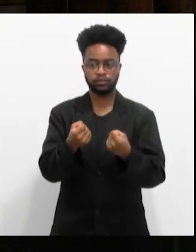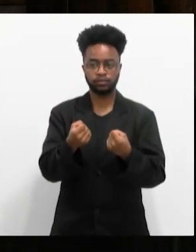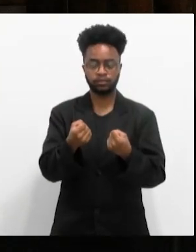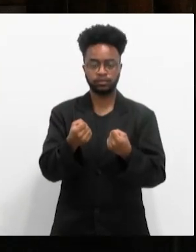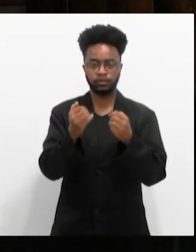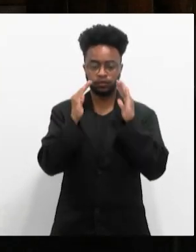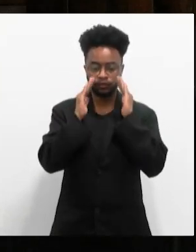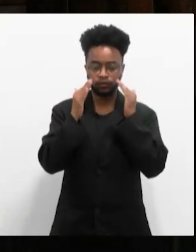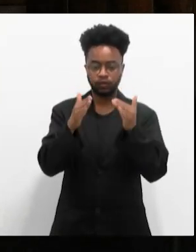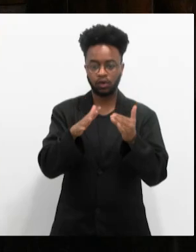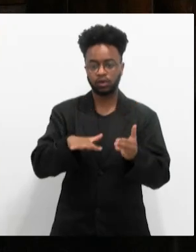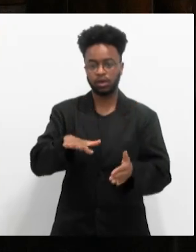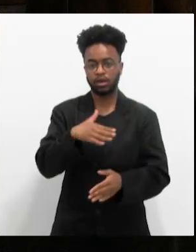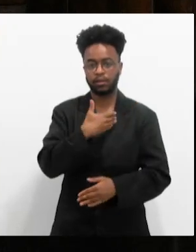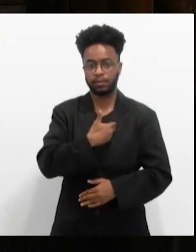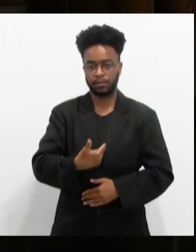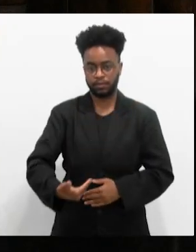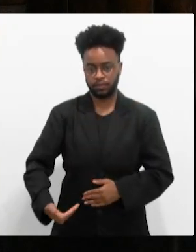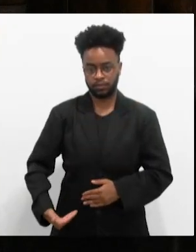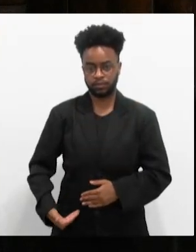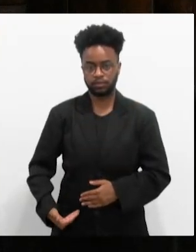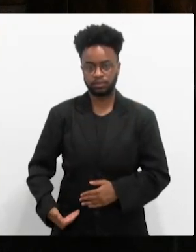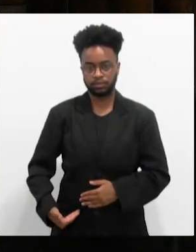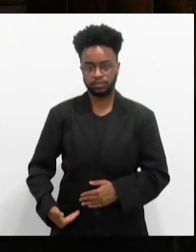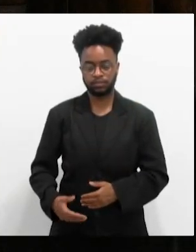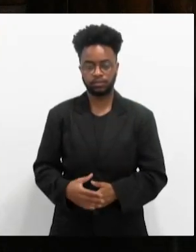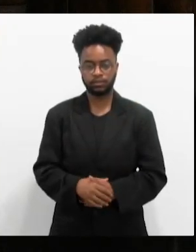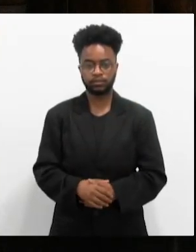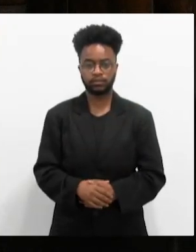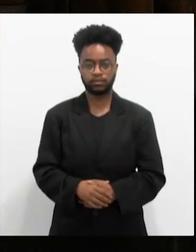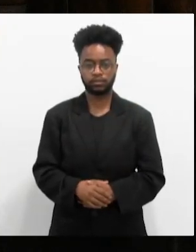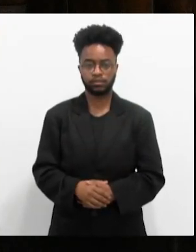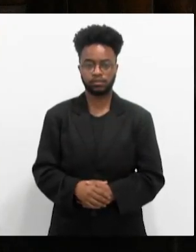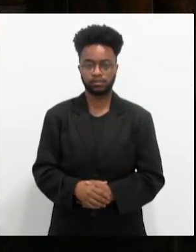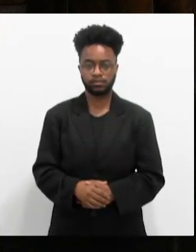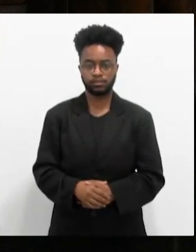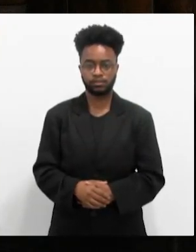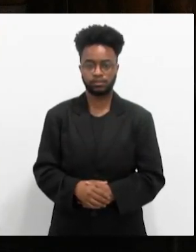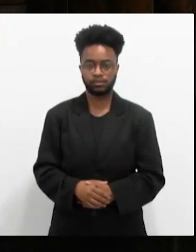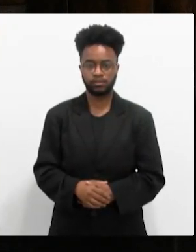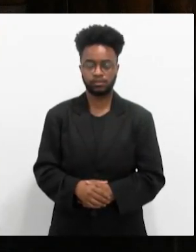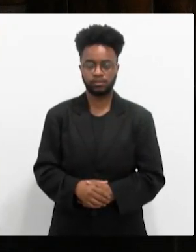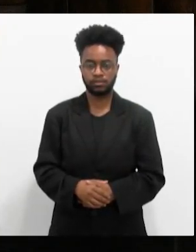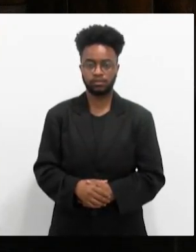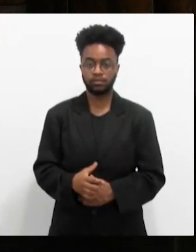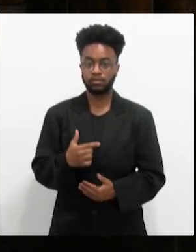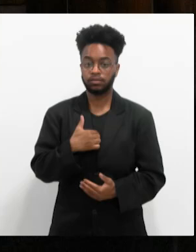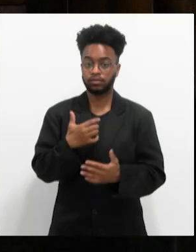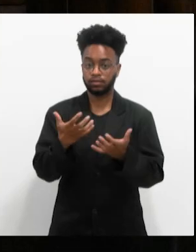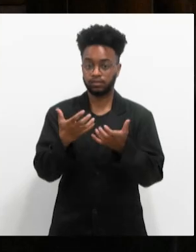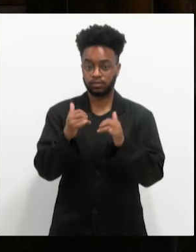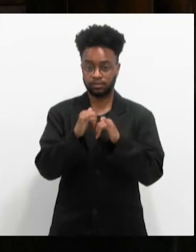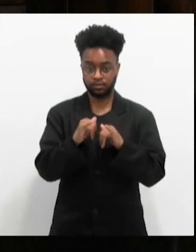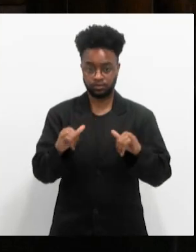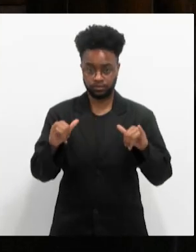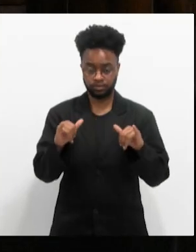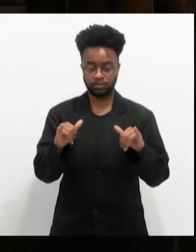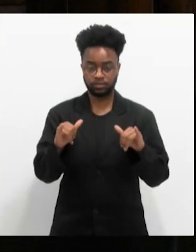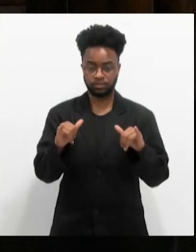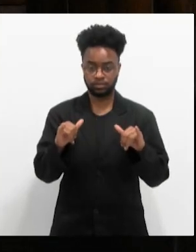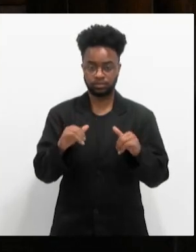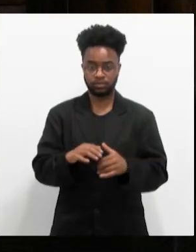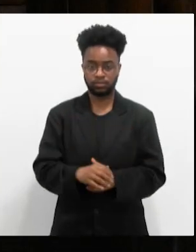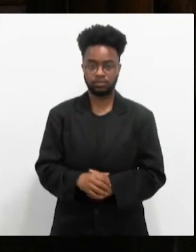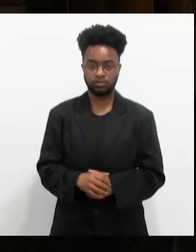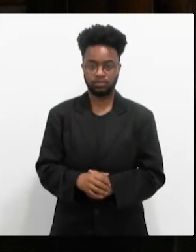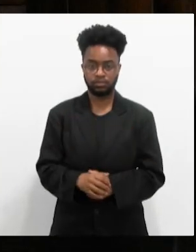vida pública com afinco. E queria dizer, senhor presidente,